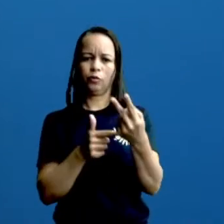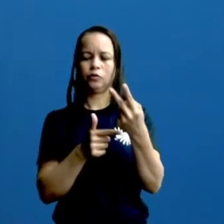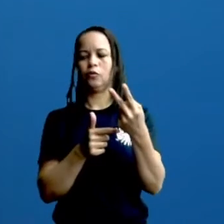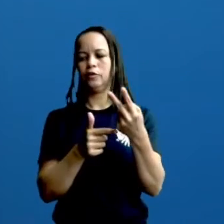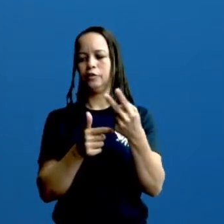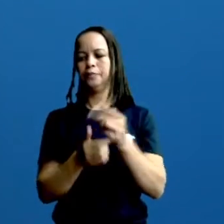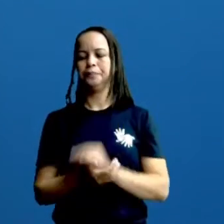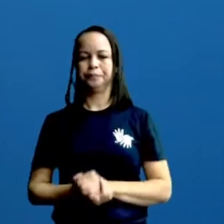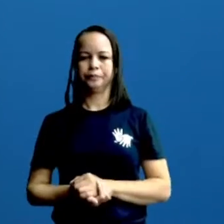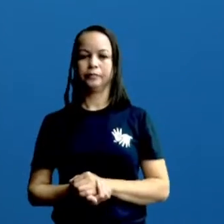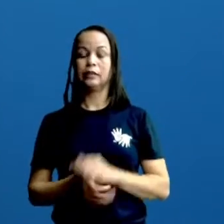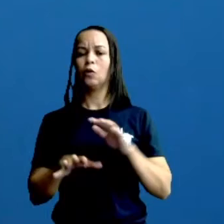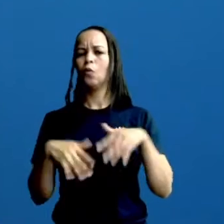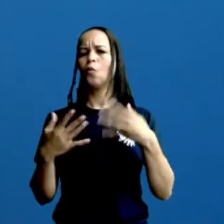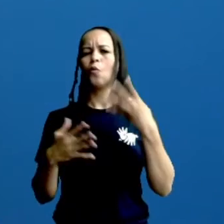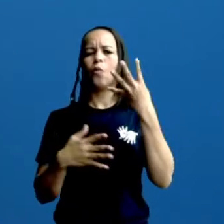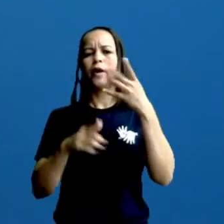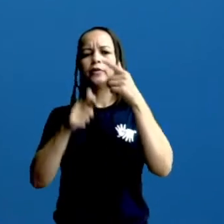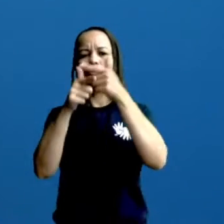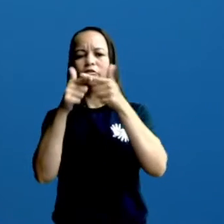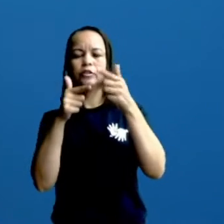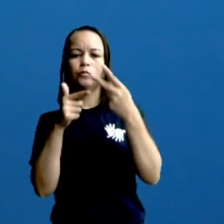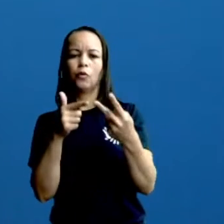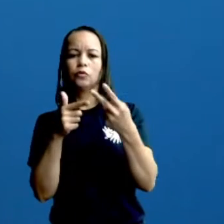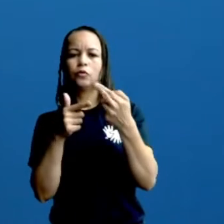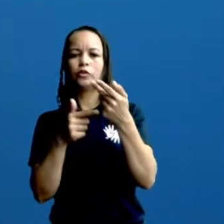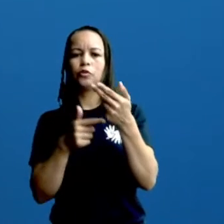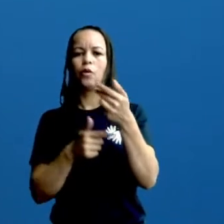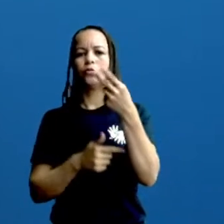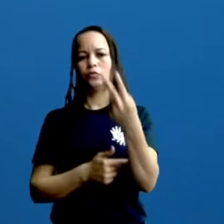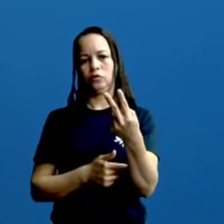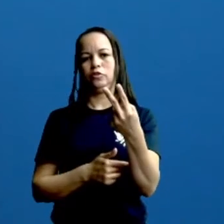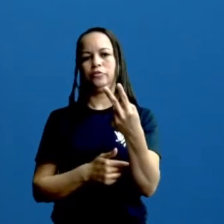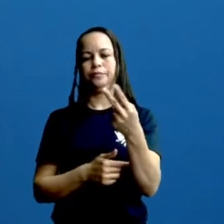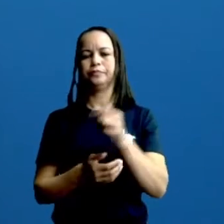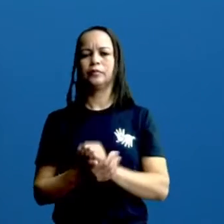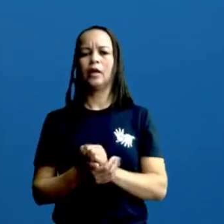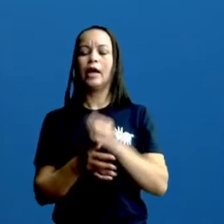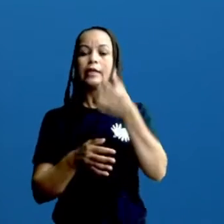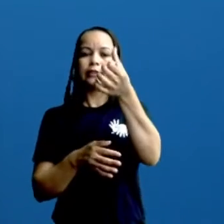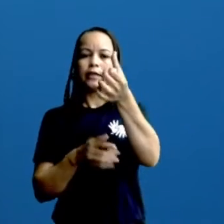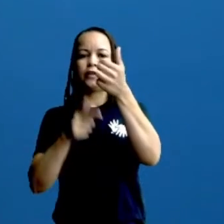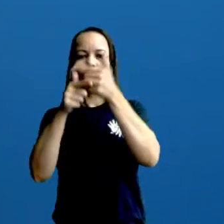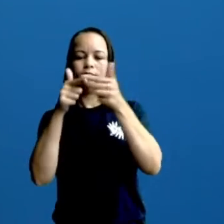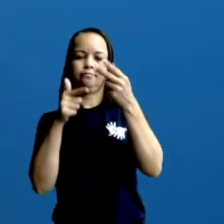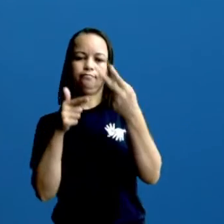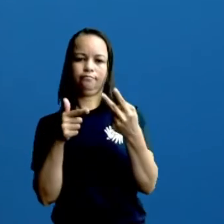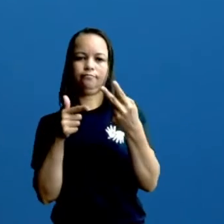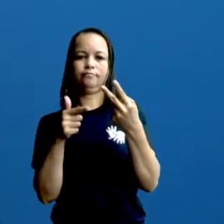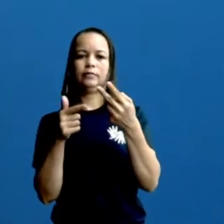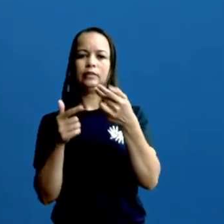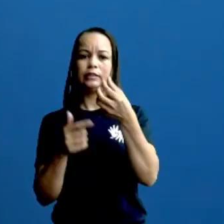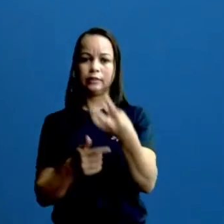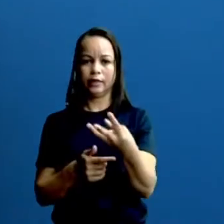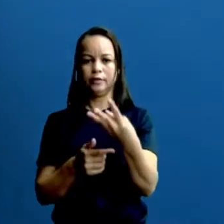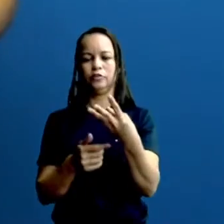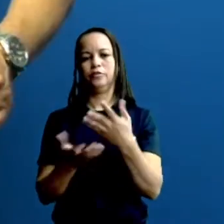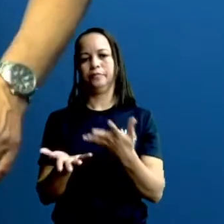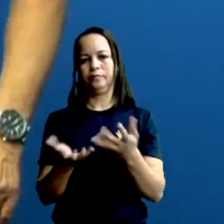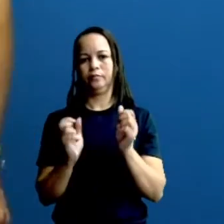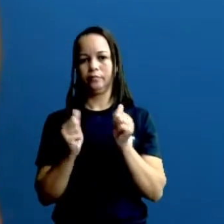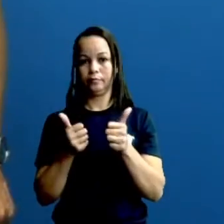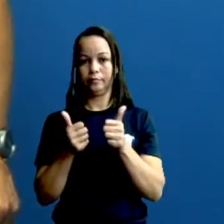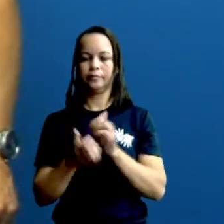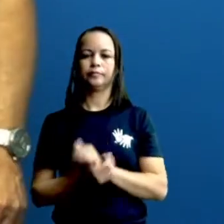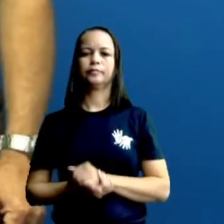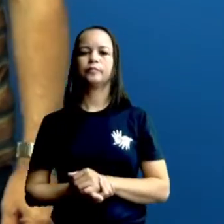aqui, ó, divide por 2. Quanto é 4 dividido por 2? 2. Quanto é 6 dividido por 2? 3.